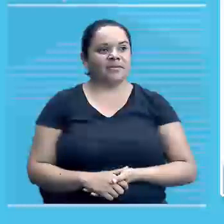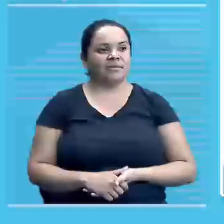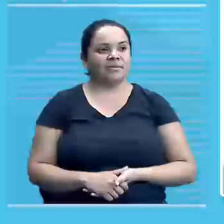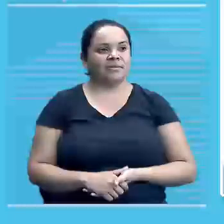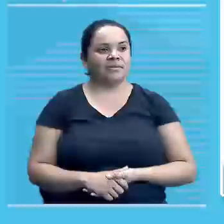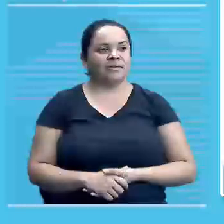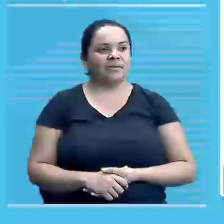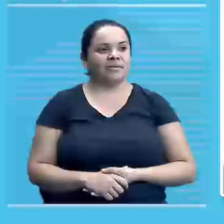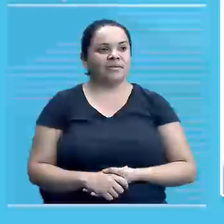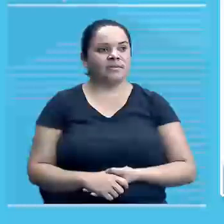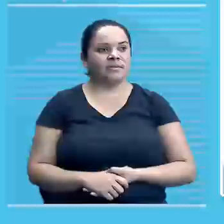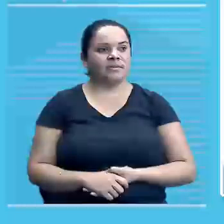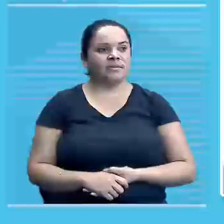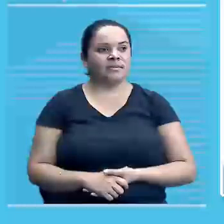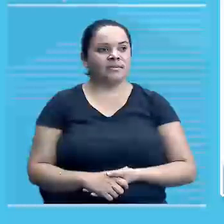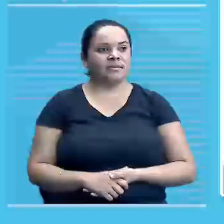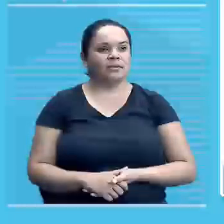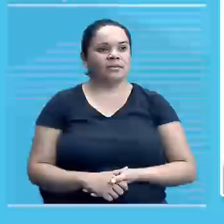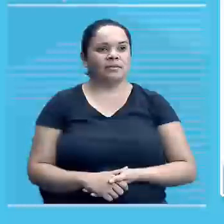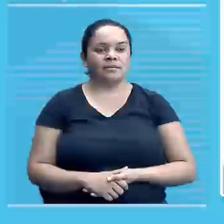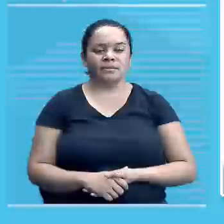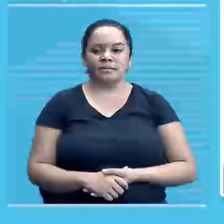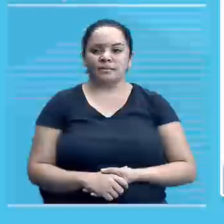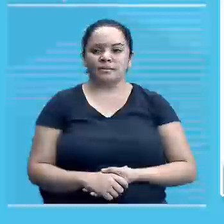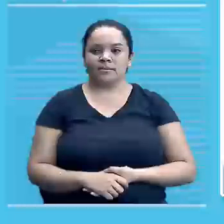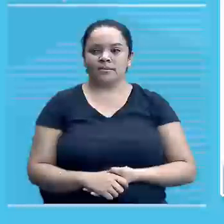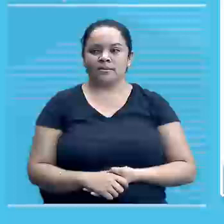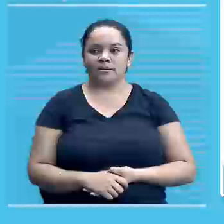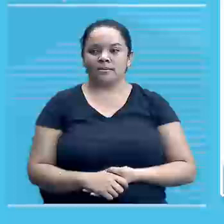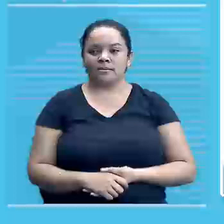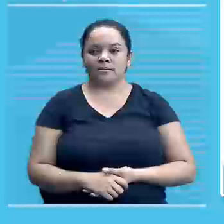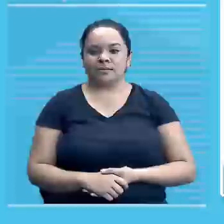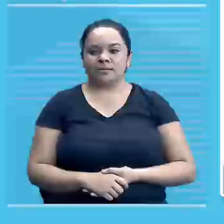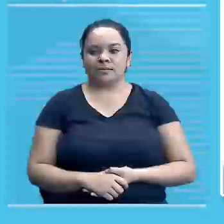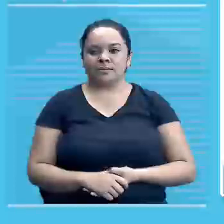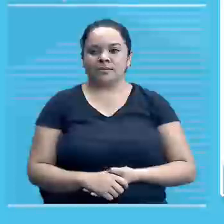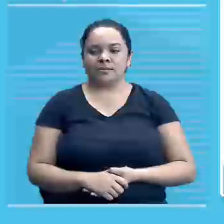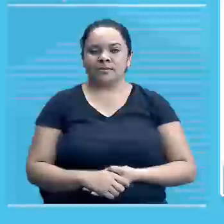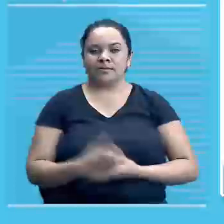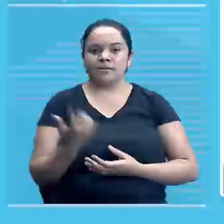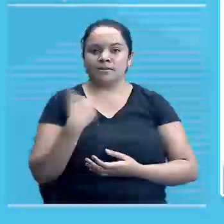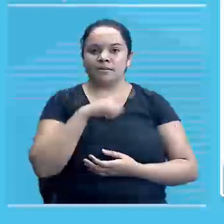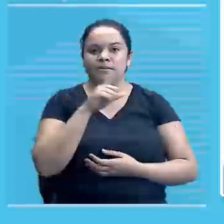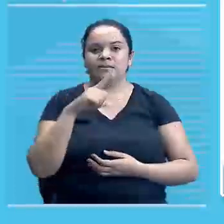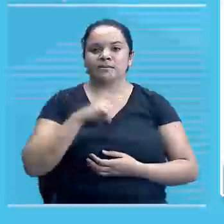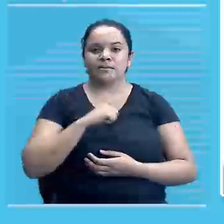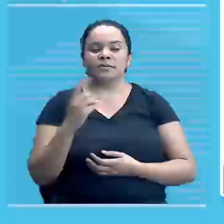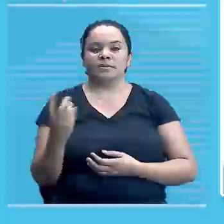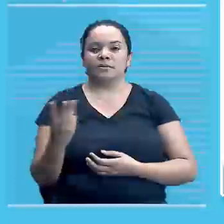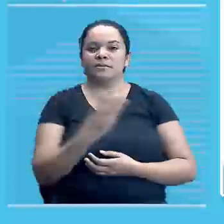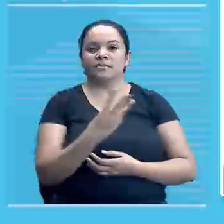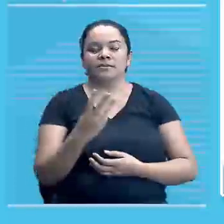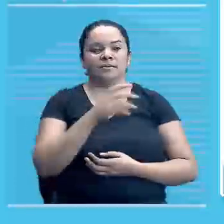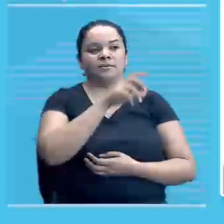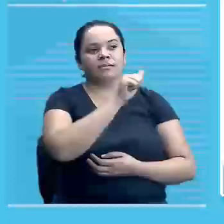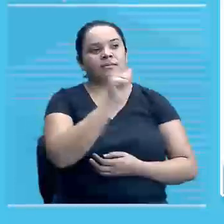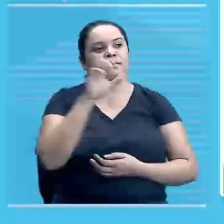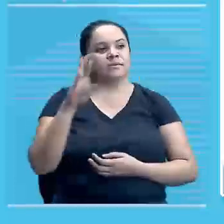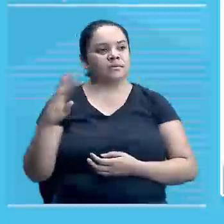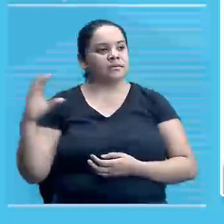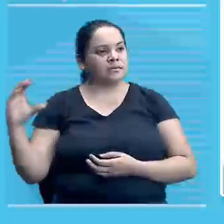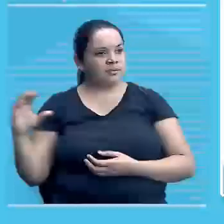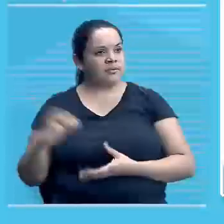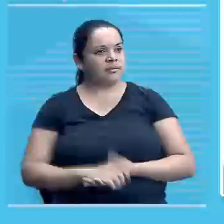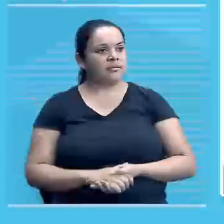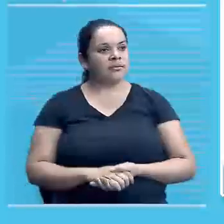C é igual a menos 2. Então, nós temos aí os três coeficientes.